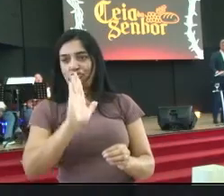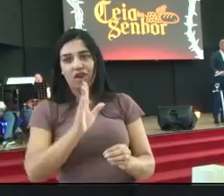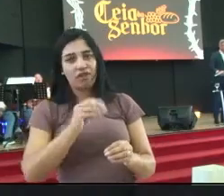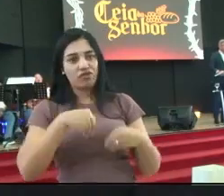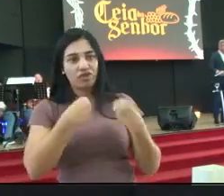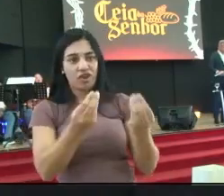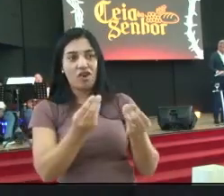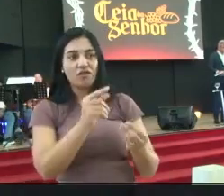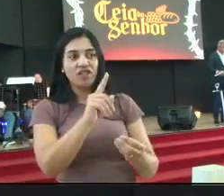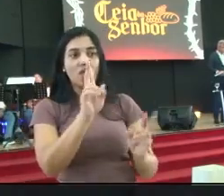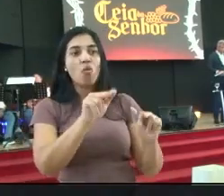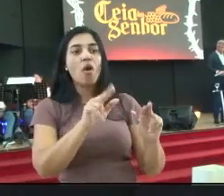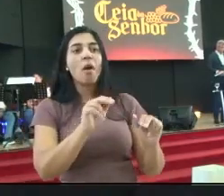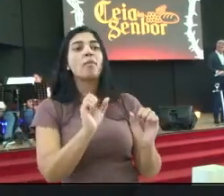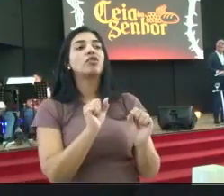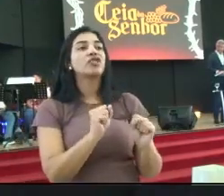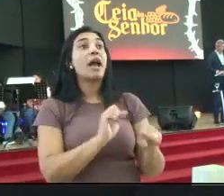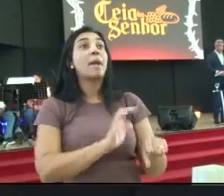Vou repetir.